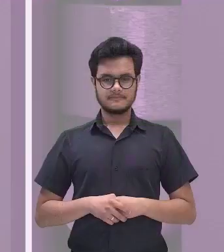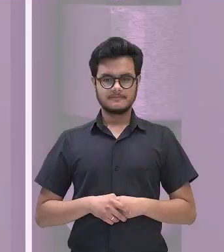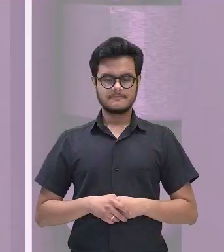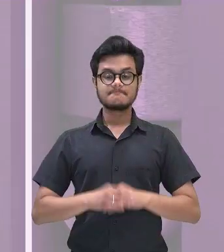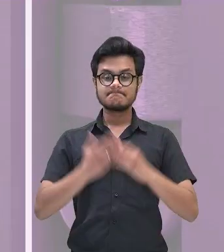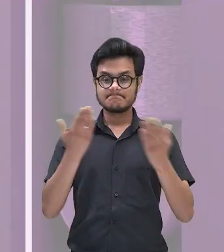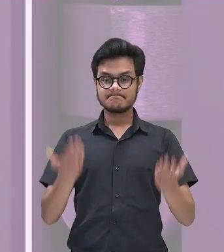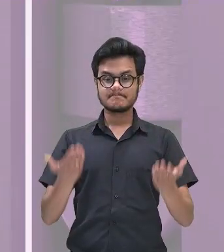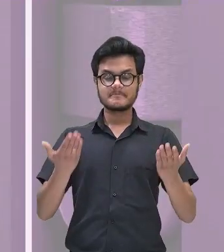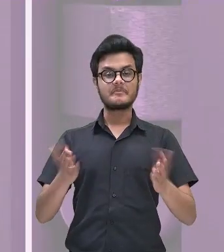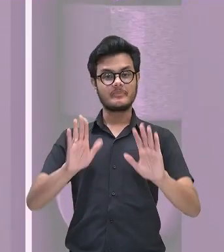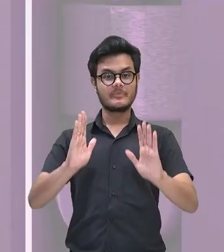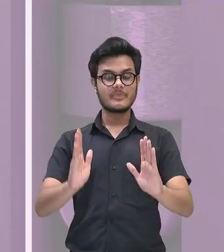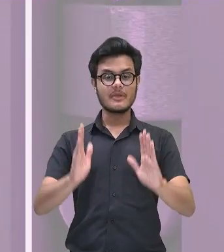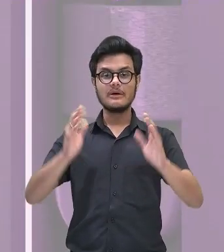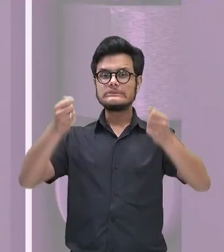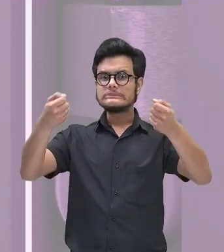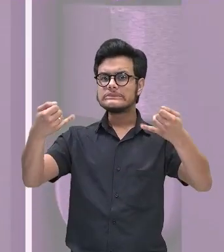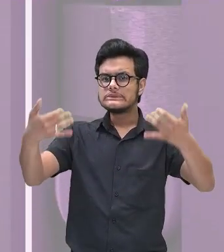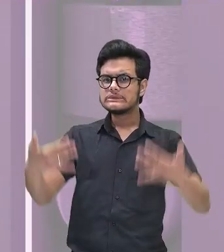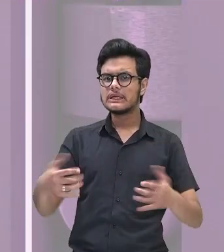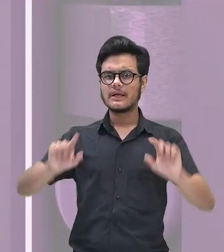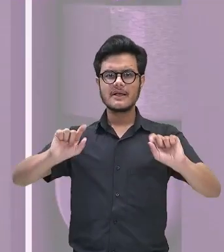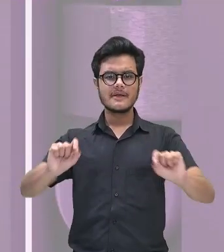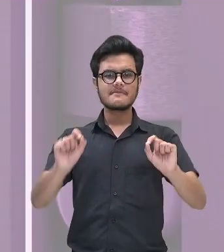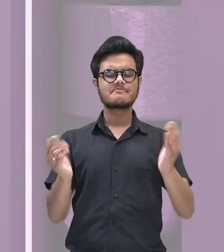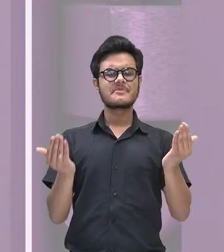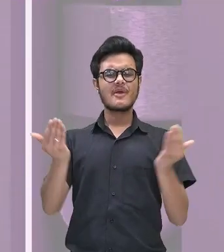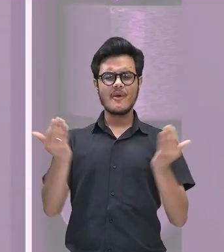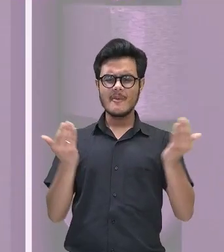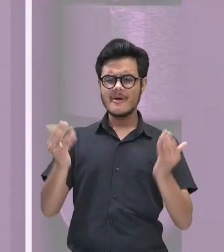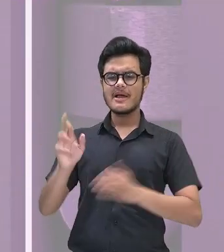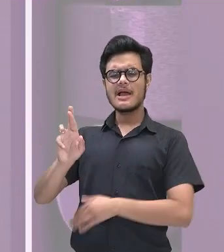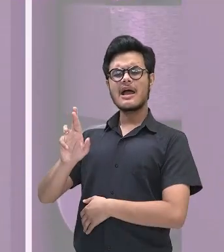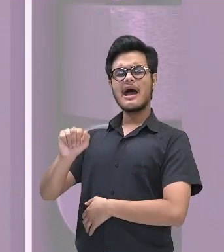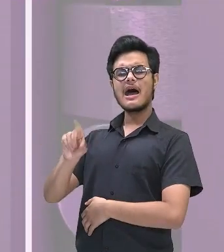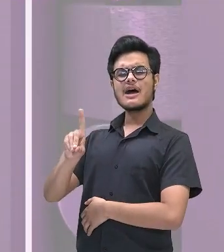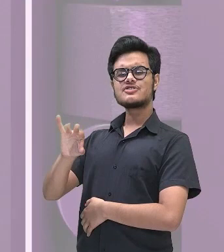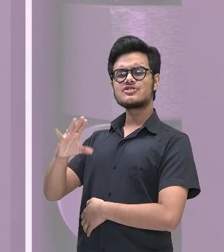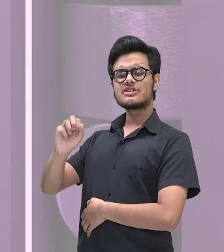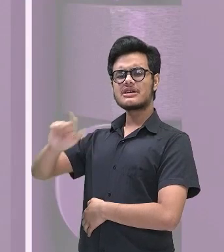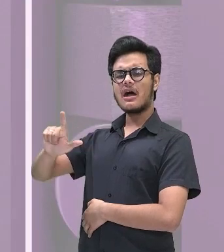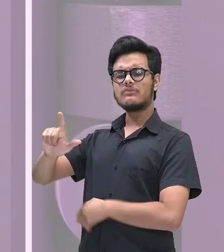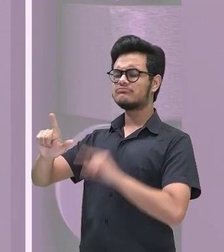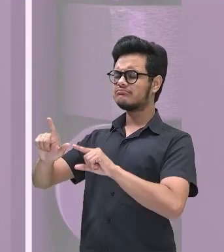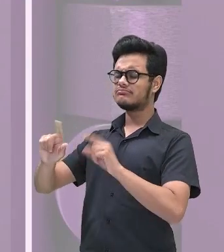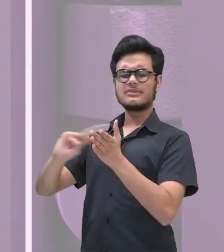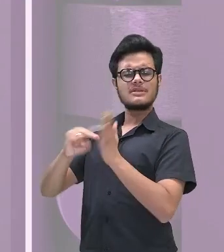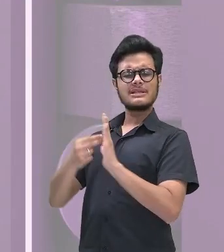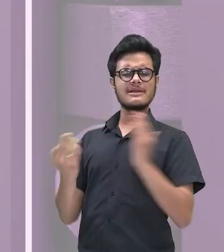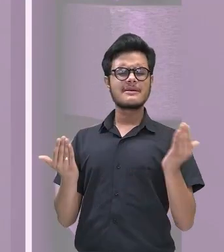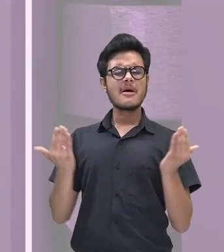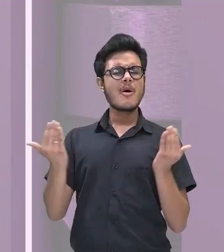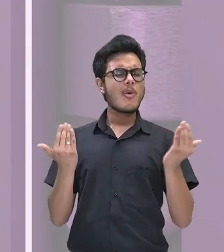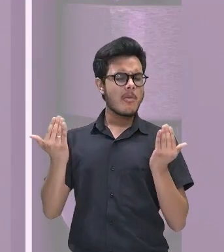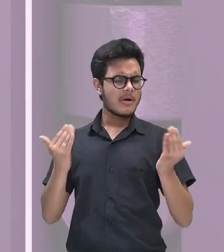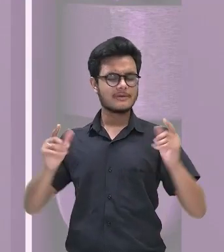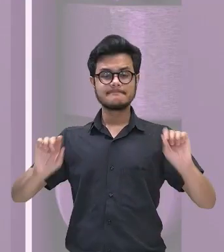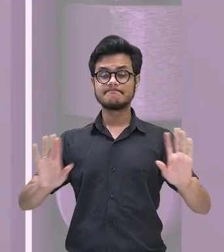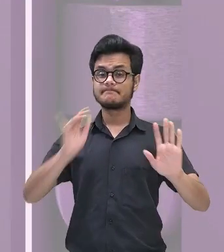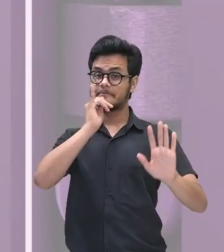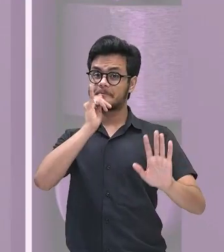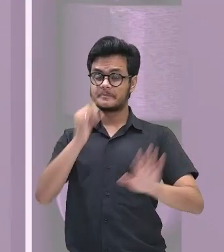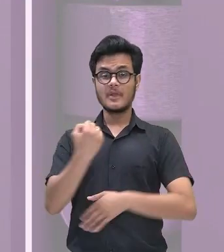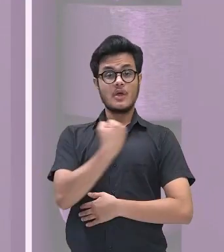E esta será a nossa aula sobre comparação de radicais. O que é comparação de radicais? É quando você tem dois